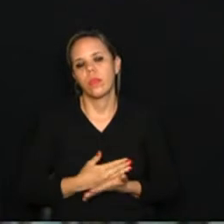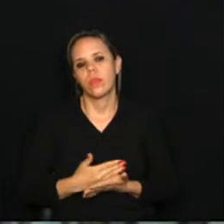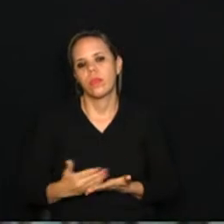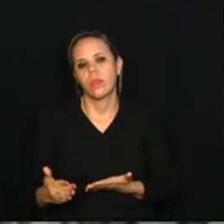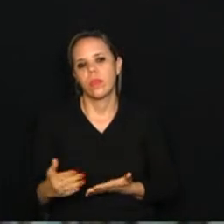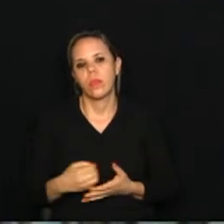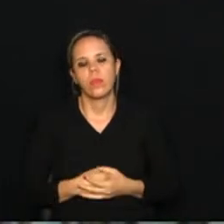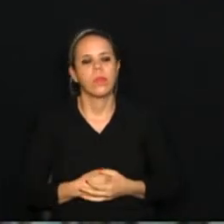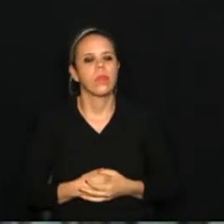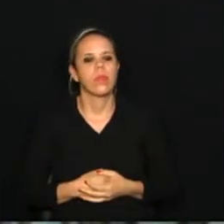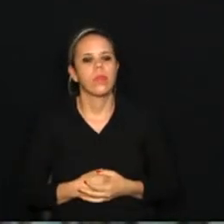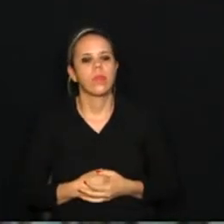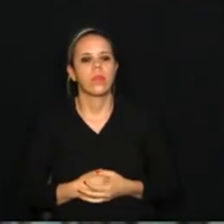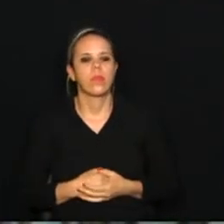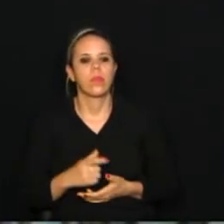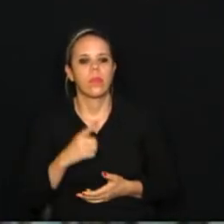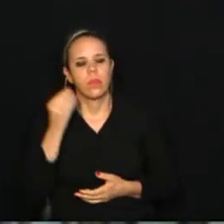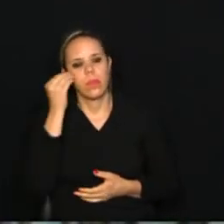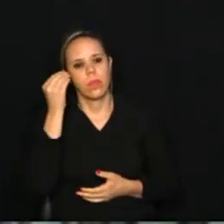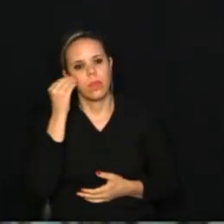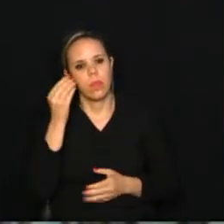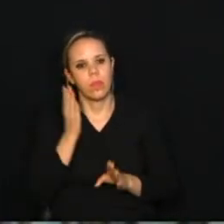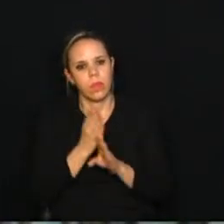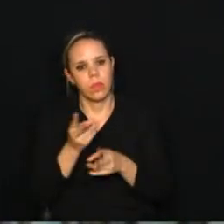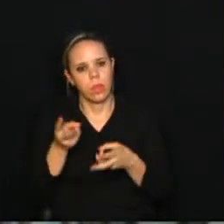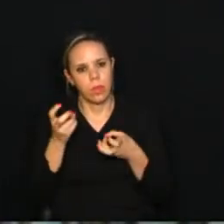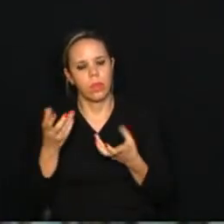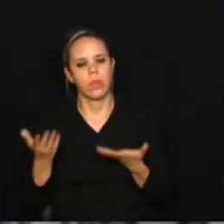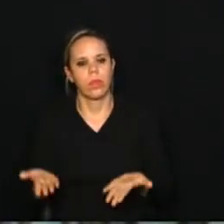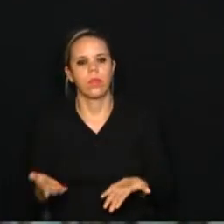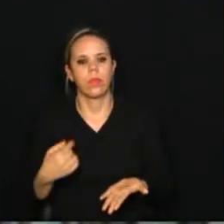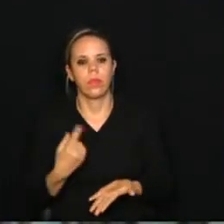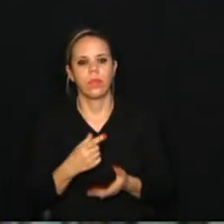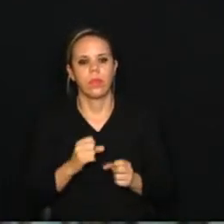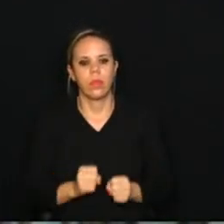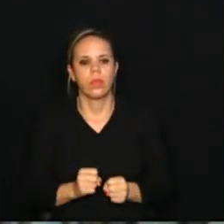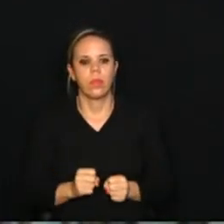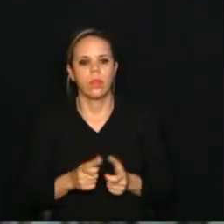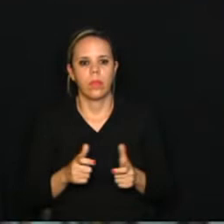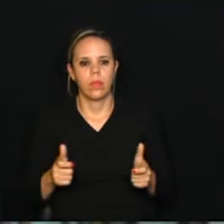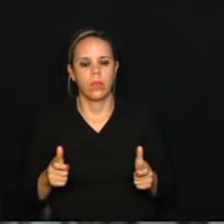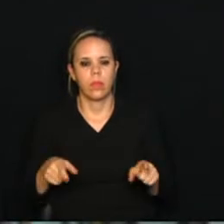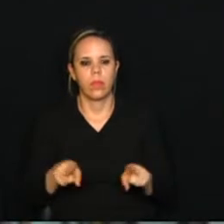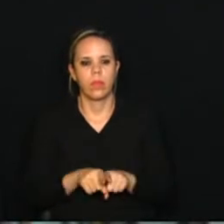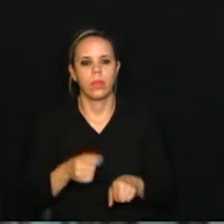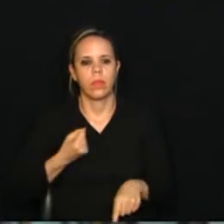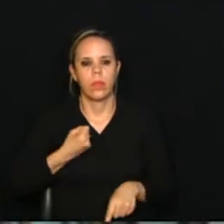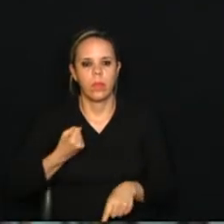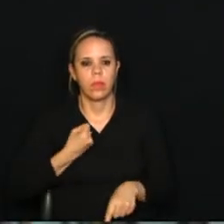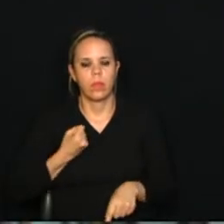começando a tentar identificar para que a gente possa ampliar também o número de